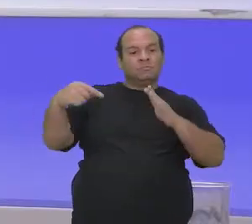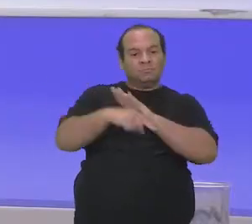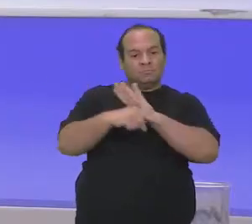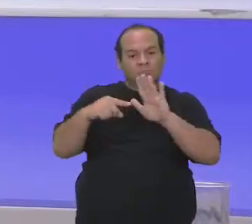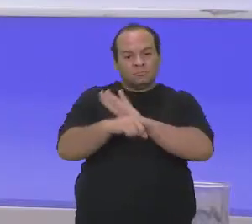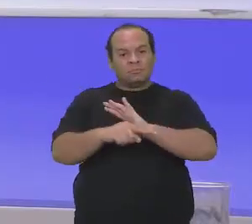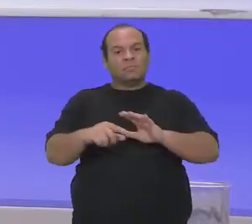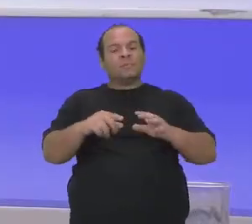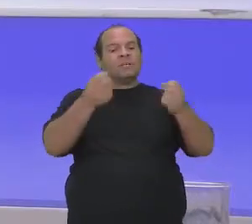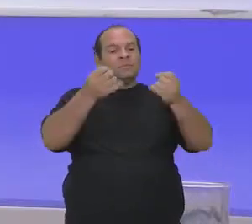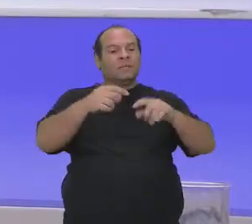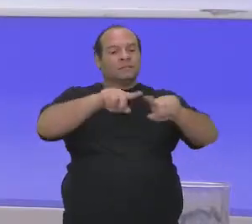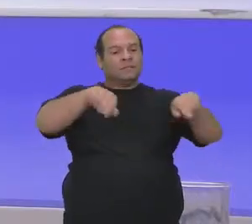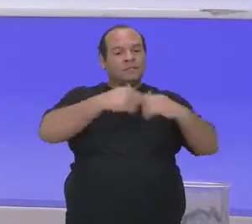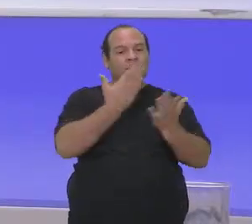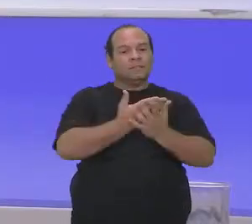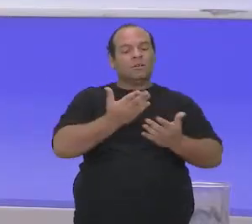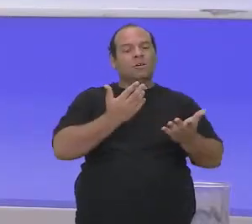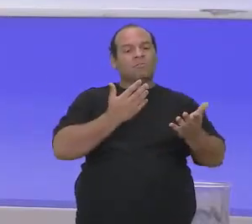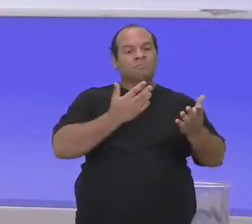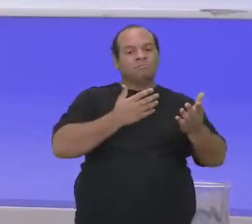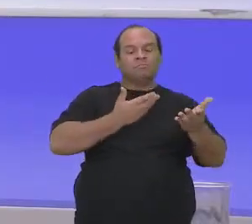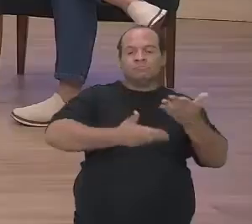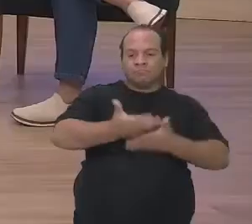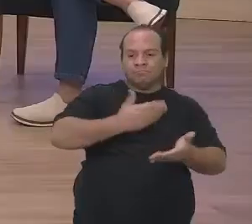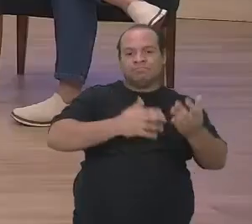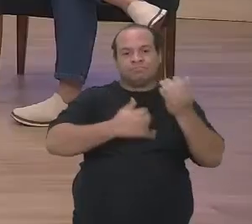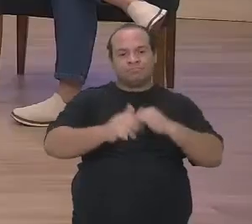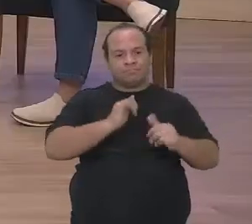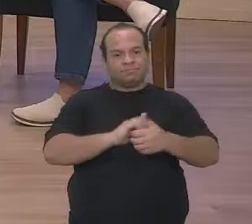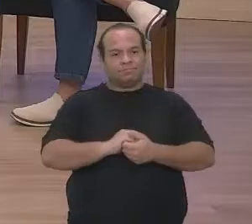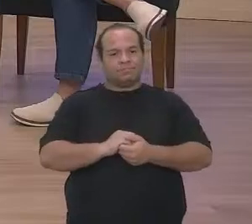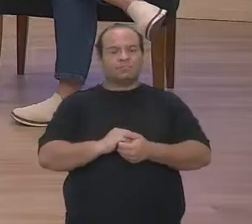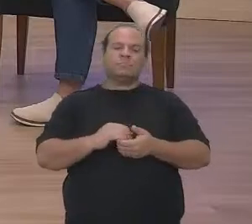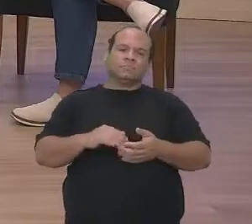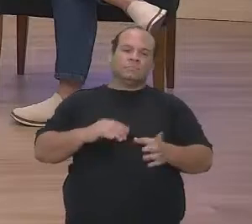sobre eficiência energética em sala de aula. É isso aí, pessoal. E a